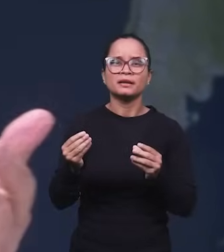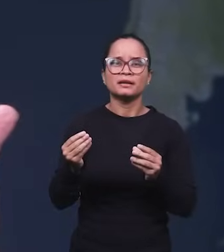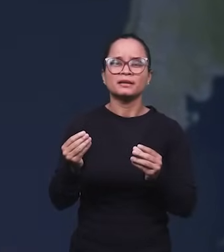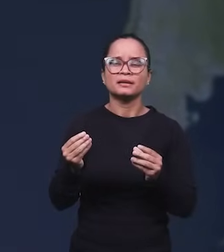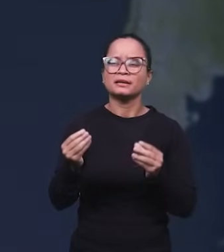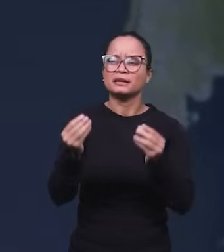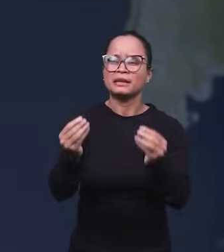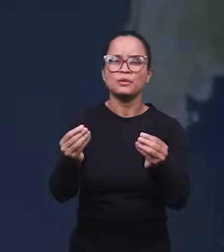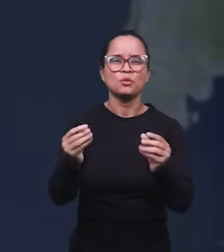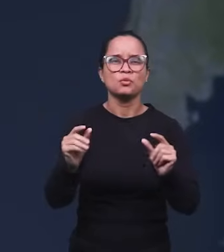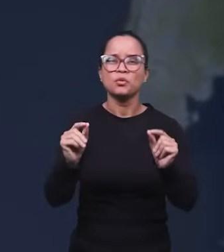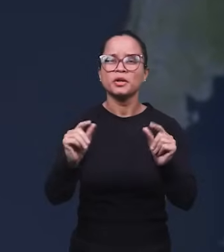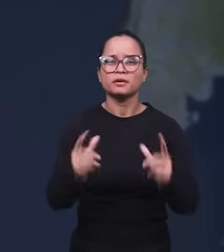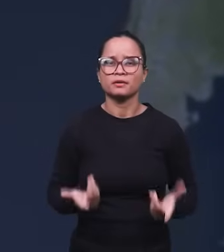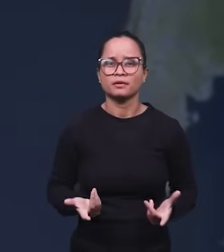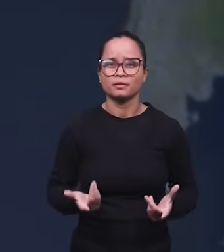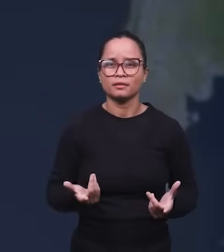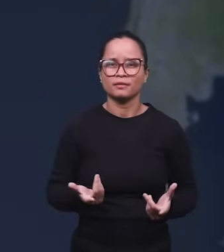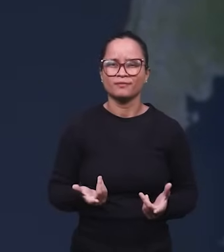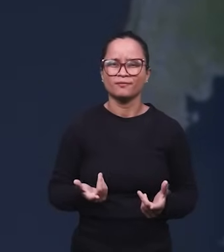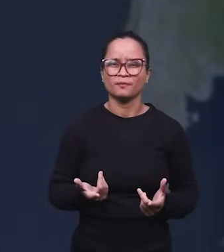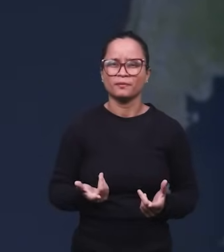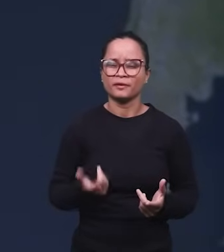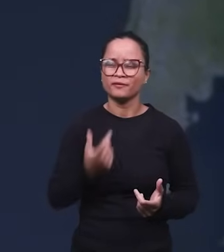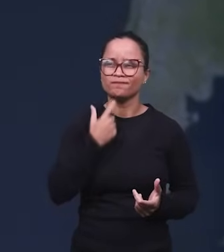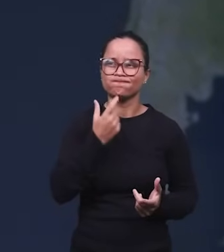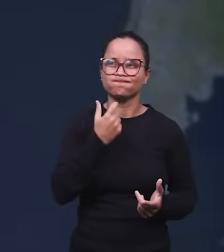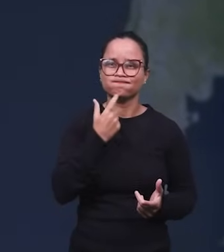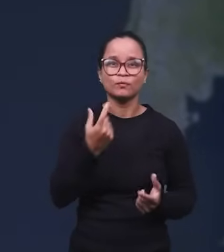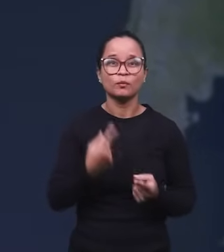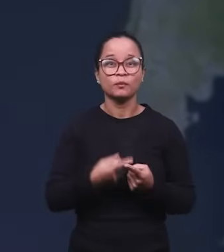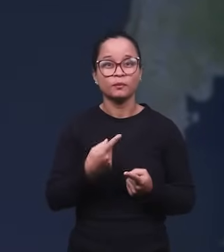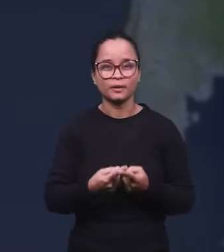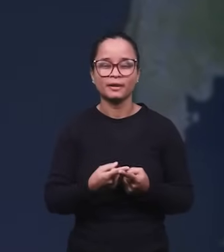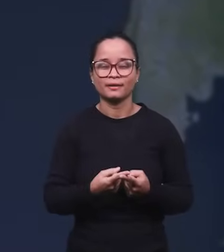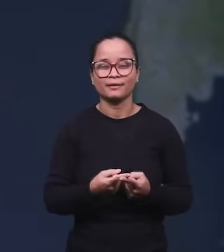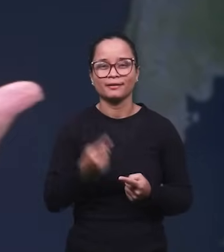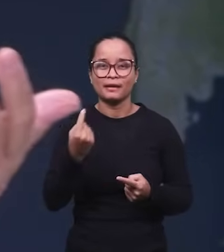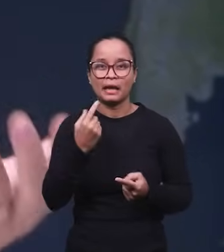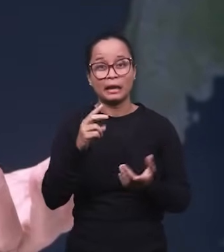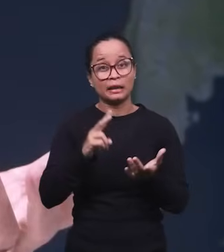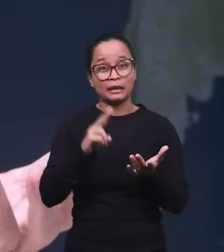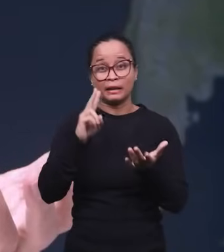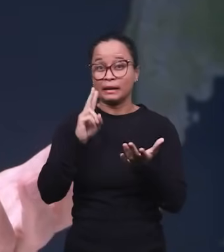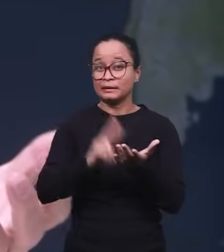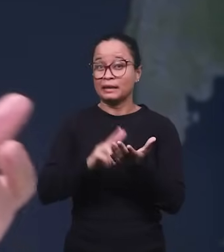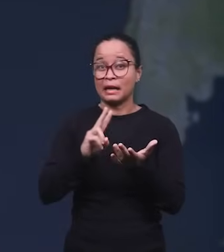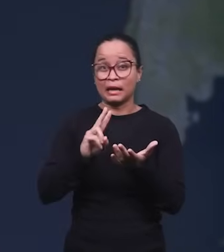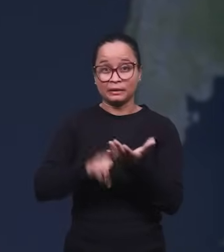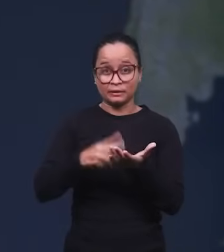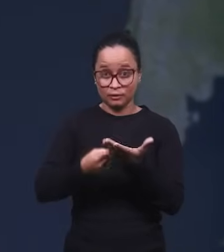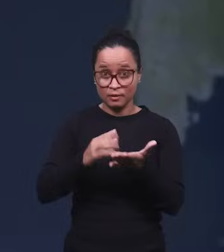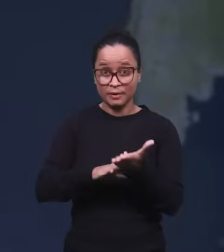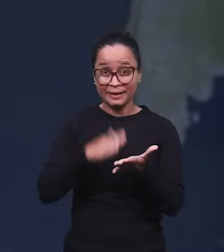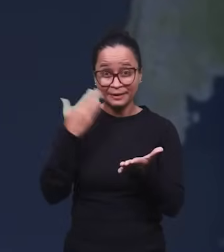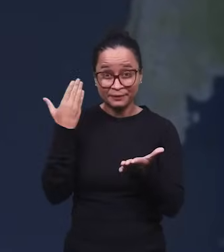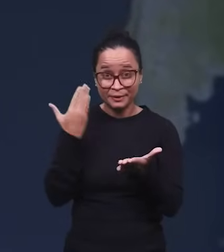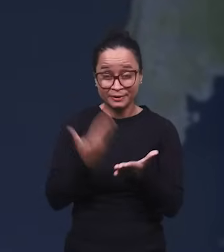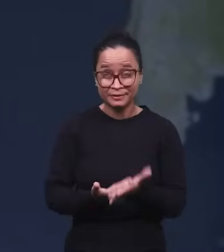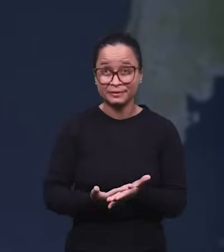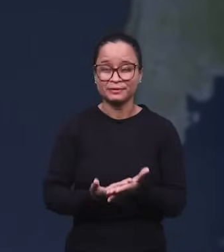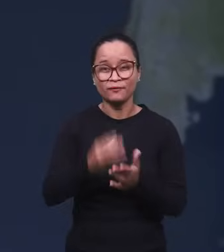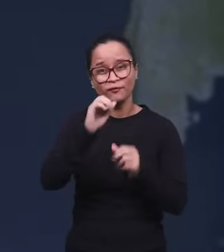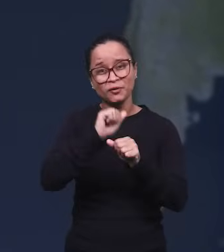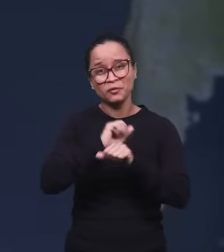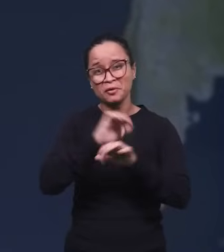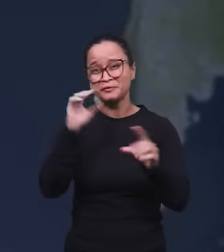Então, são esses desafios que nós pretendemos agora, dentro da inteligência artificial trabalhada por esse irmão nosso nos Estados Unidos, transformar